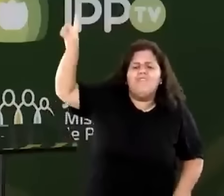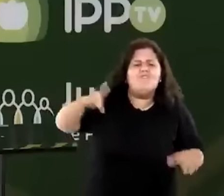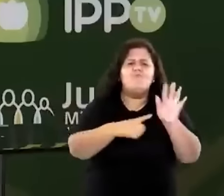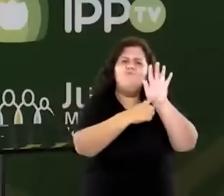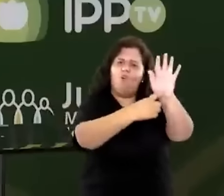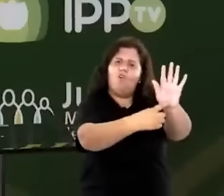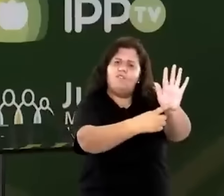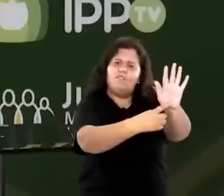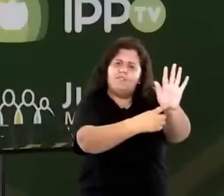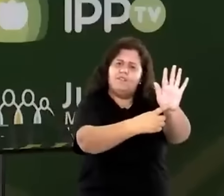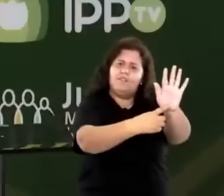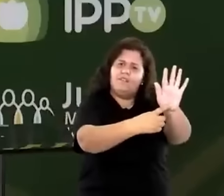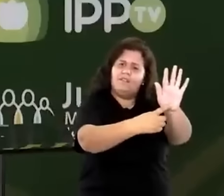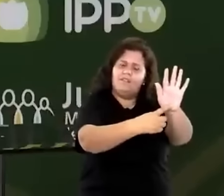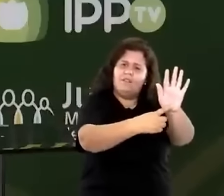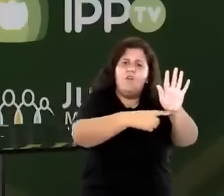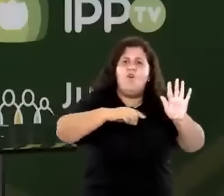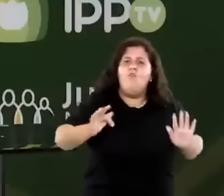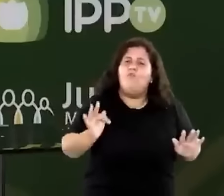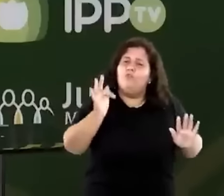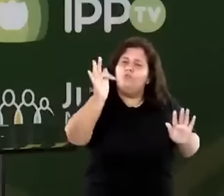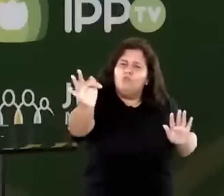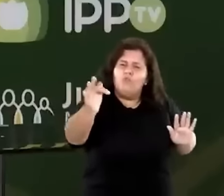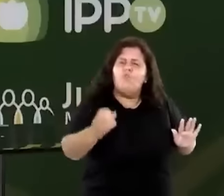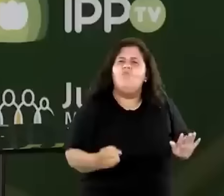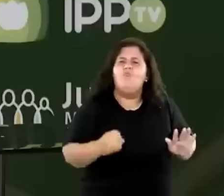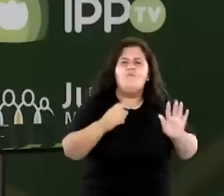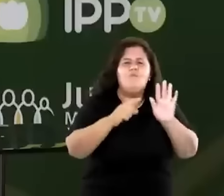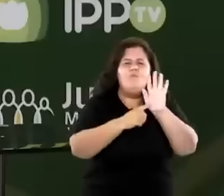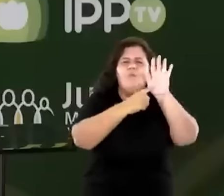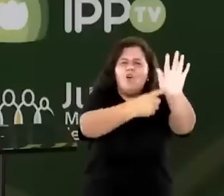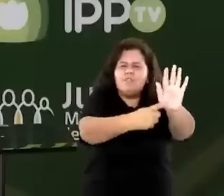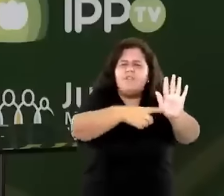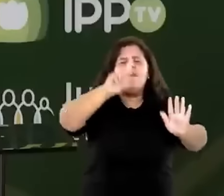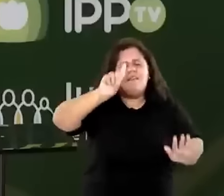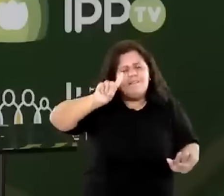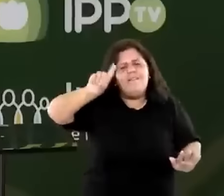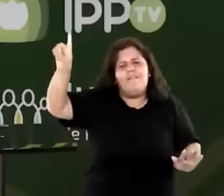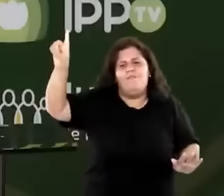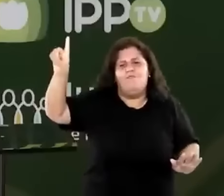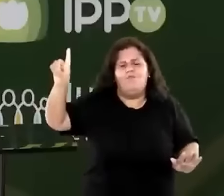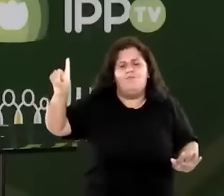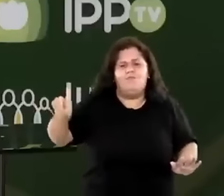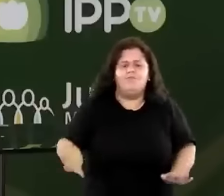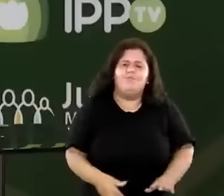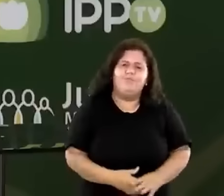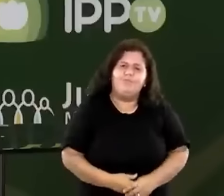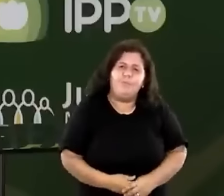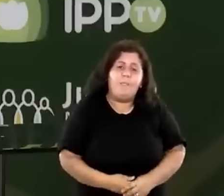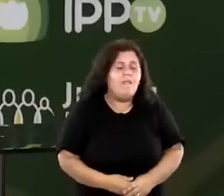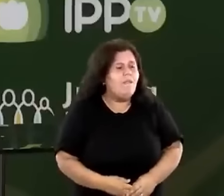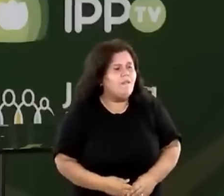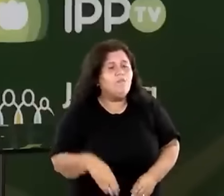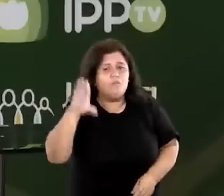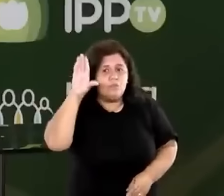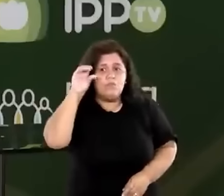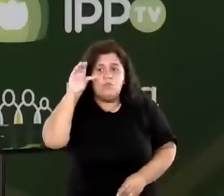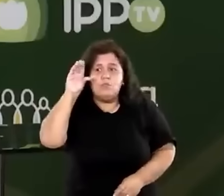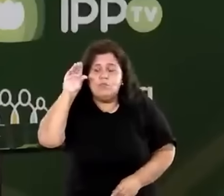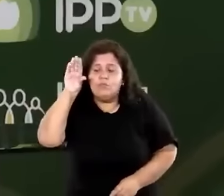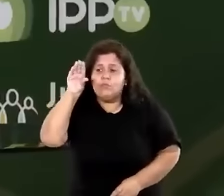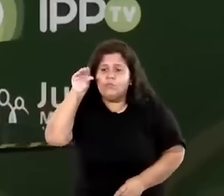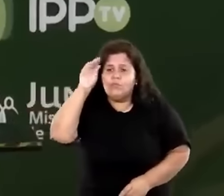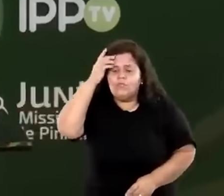trazer entendimento acerca do Futuro eh é curioso que